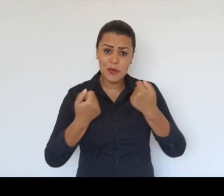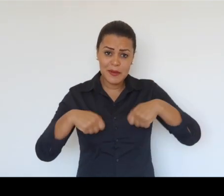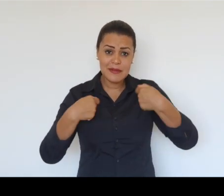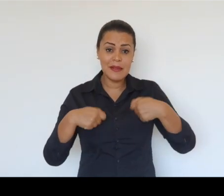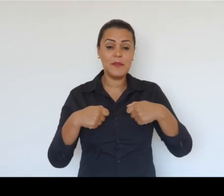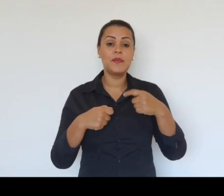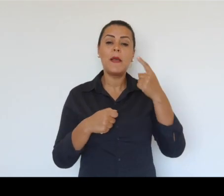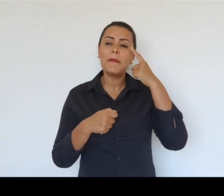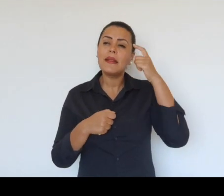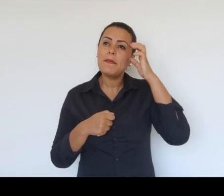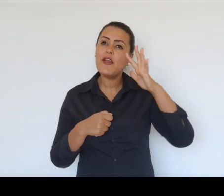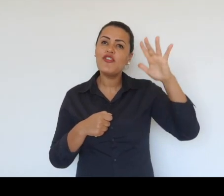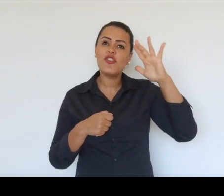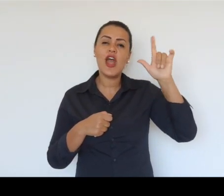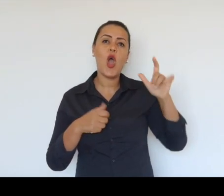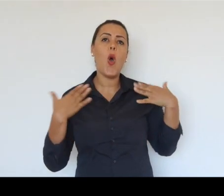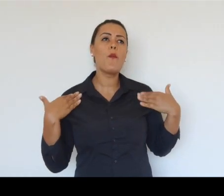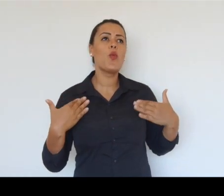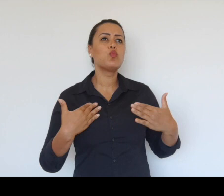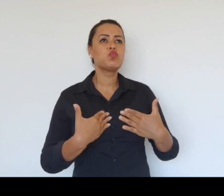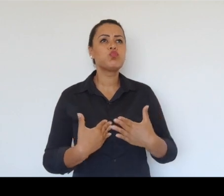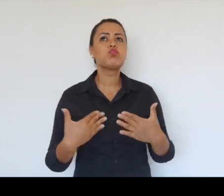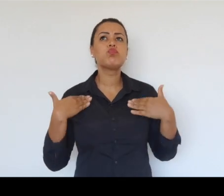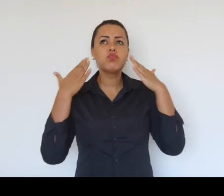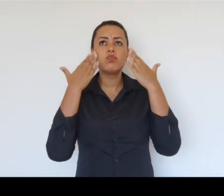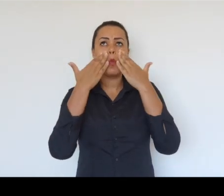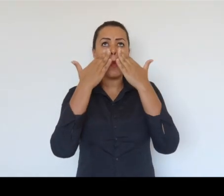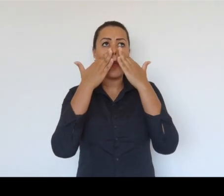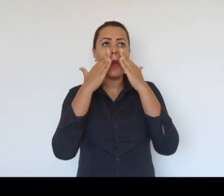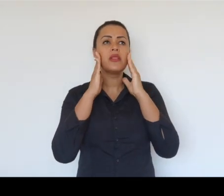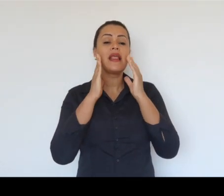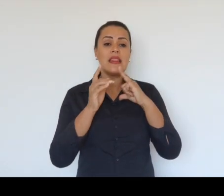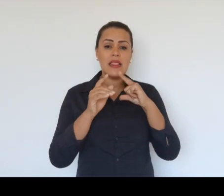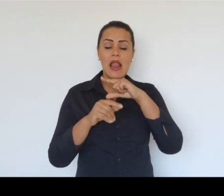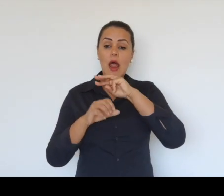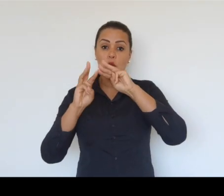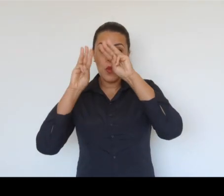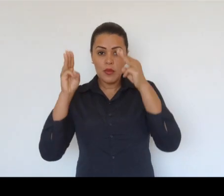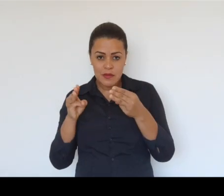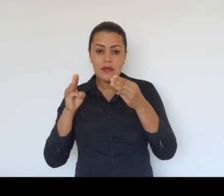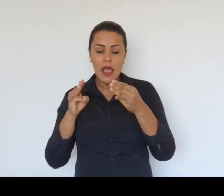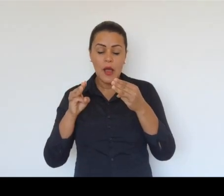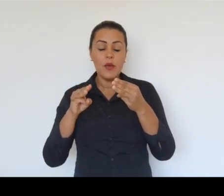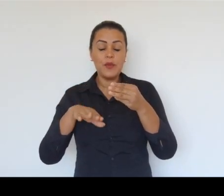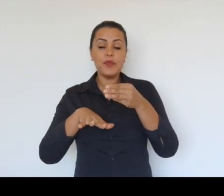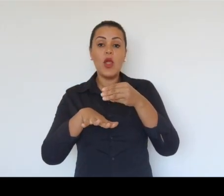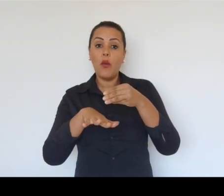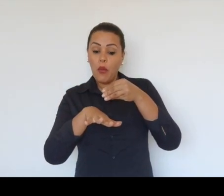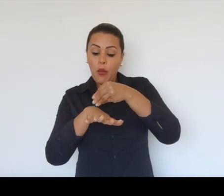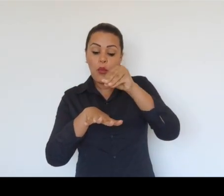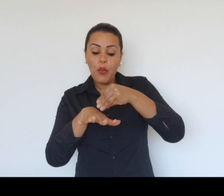imaginar como eles eram de carne e osso, né? A gente tem uma reconstituição facial lá no Museu do Sambaqui, mas como seria